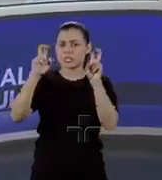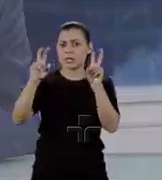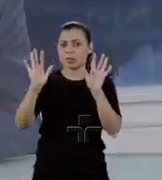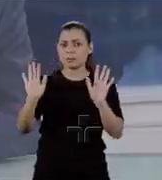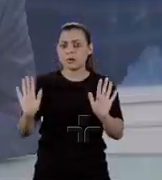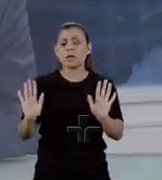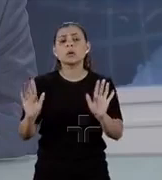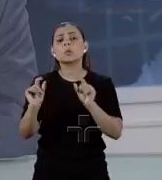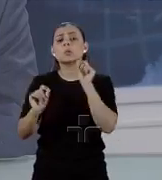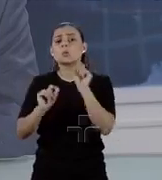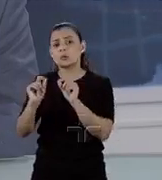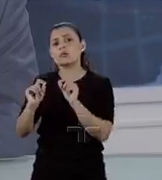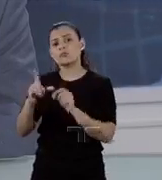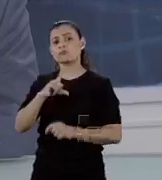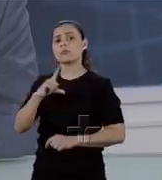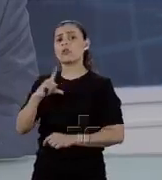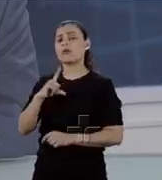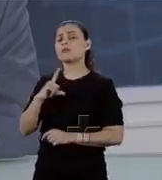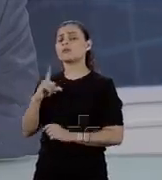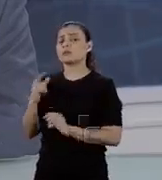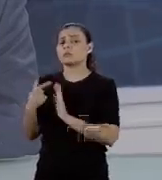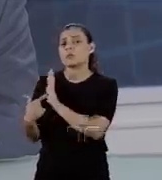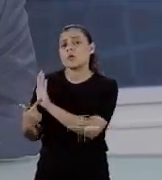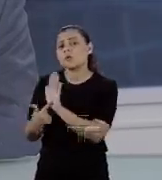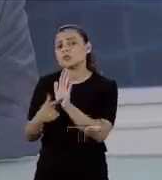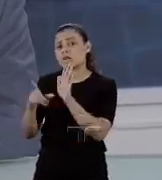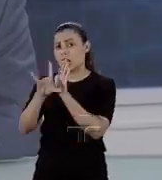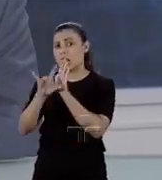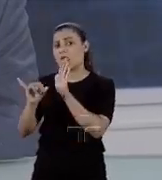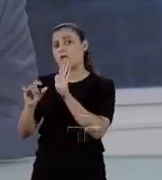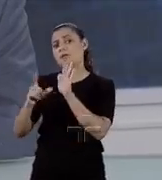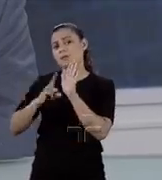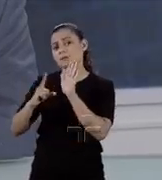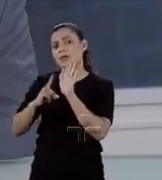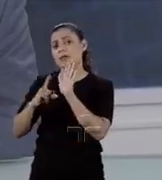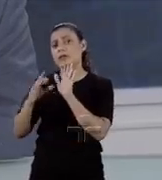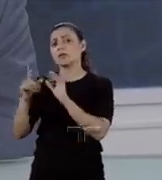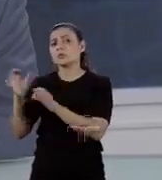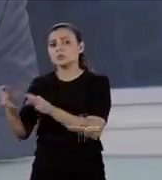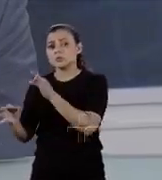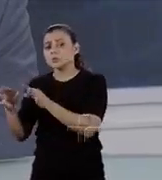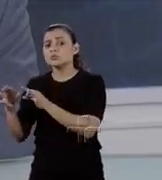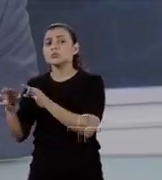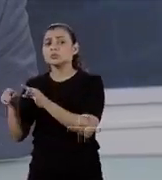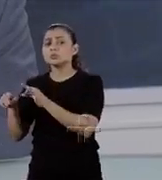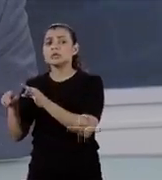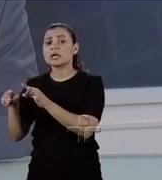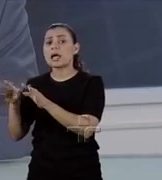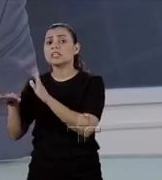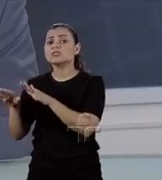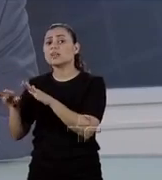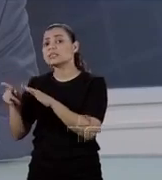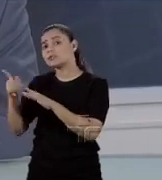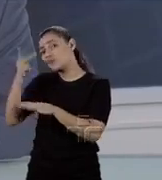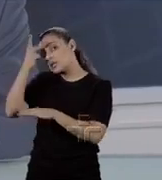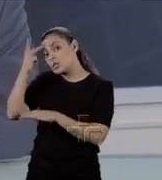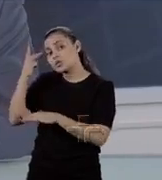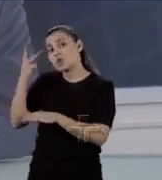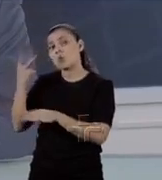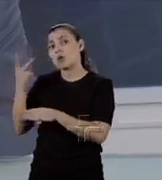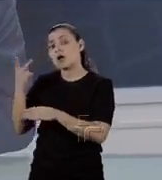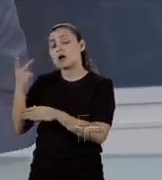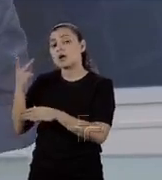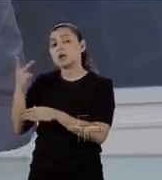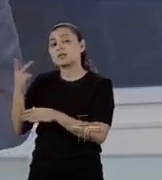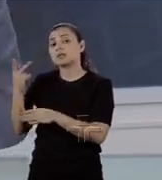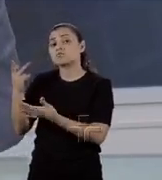Então, existem medidas. Agora, evidentemente, às vezes você encontra alguém que não está adequado à realidade